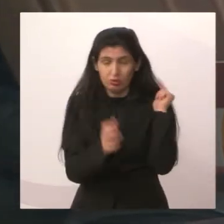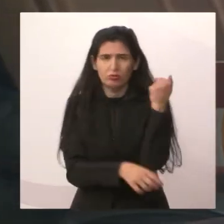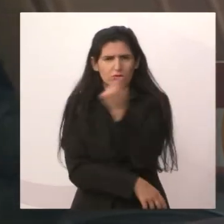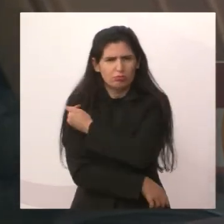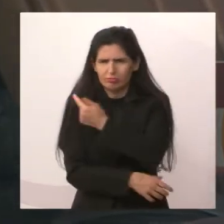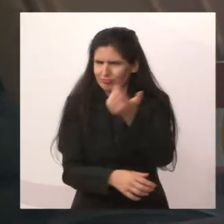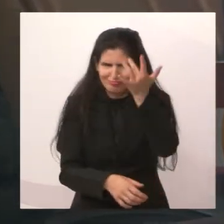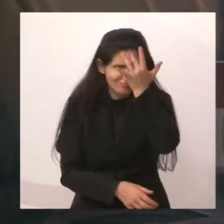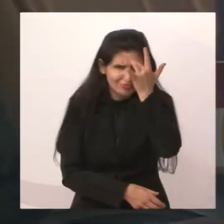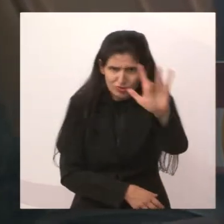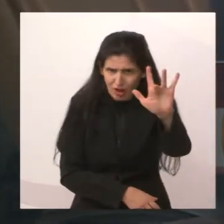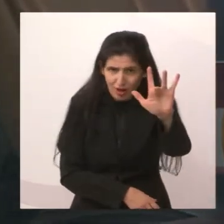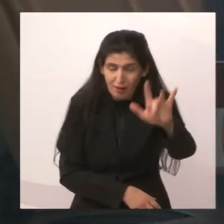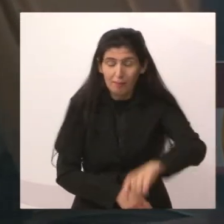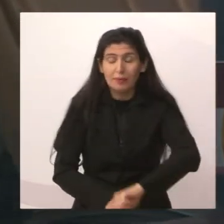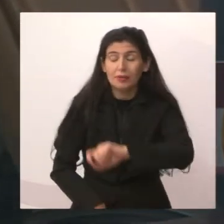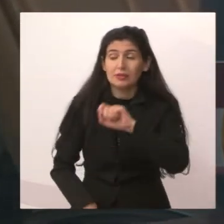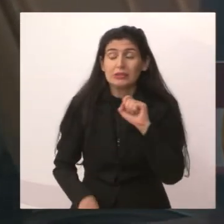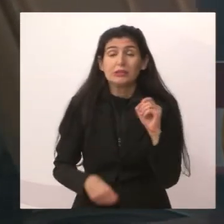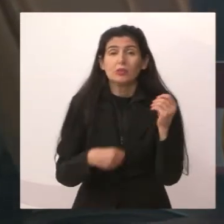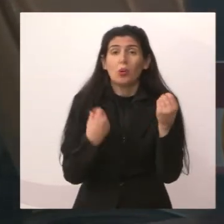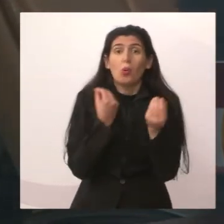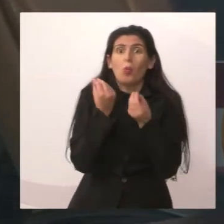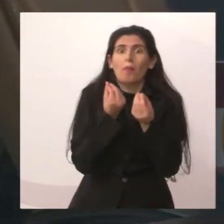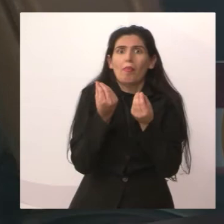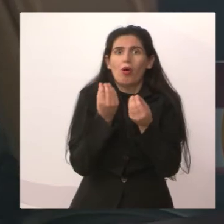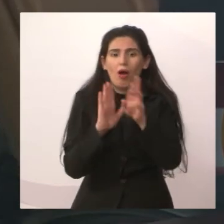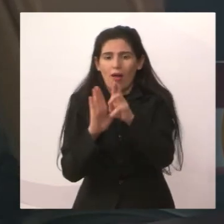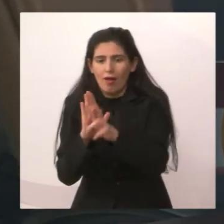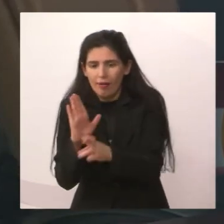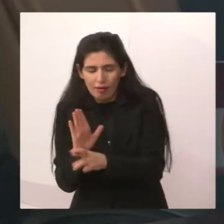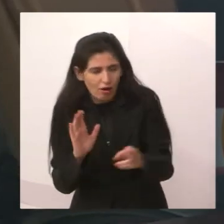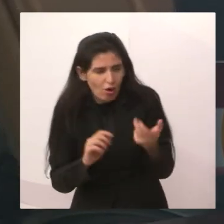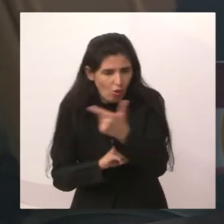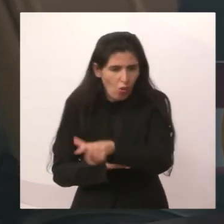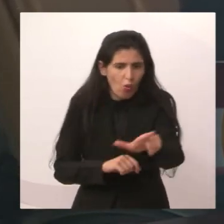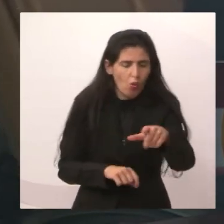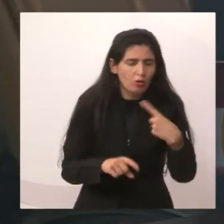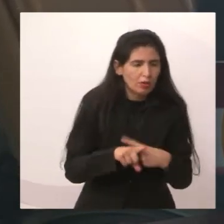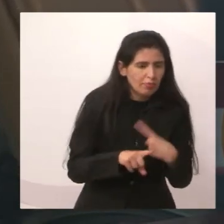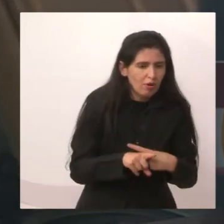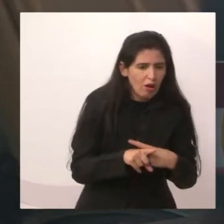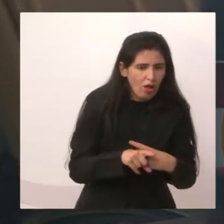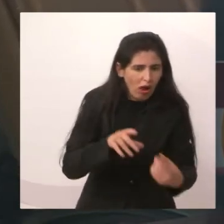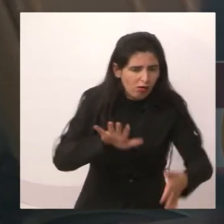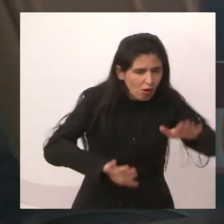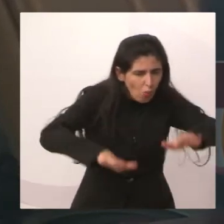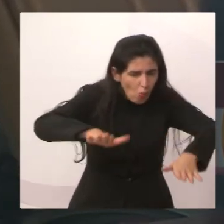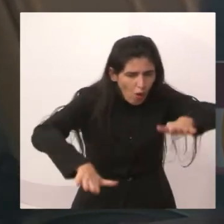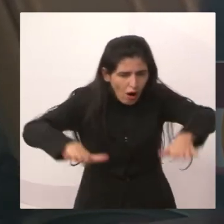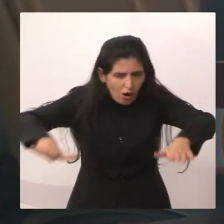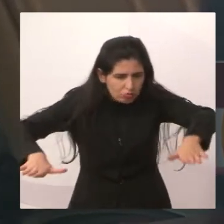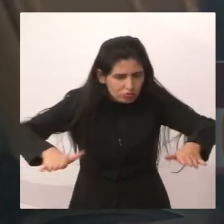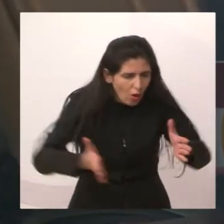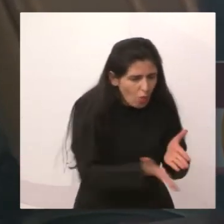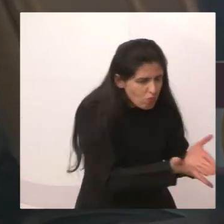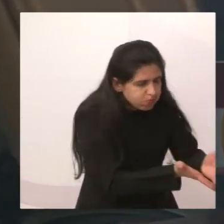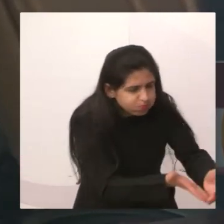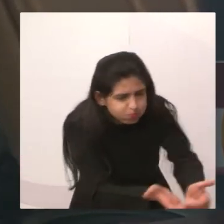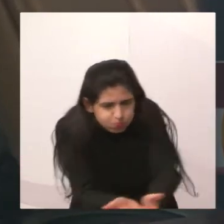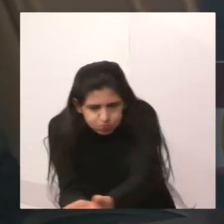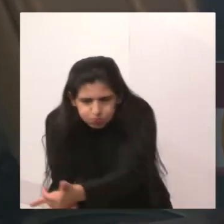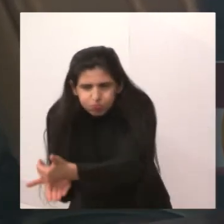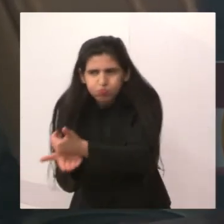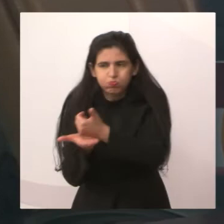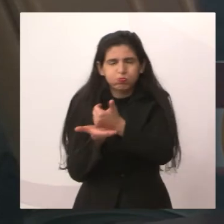já o preparo de se criar uma outra regra para trazer de volta as contas. Você fica imaginando hoje, se existisse o